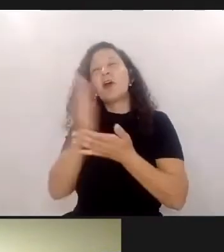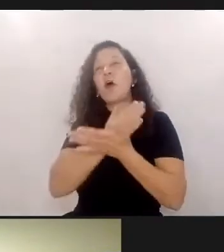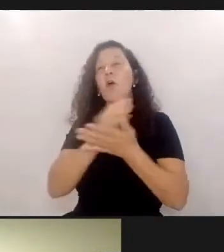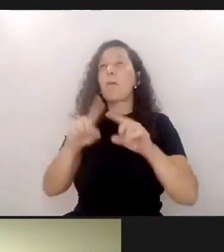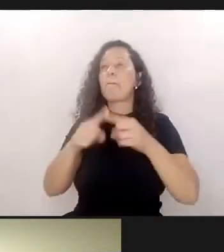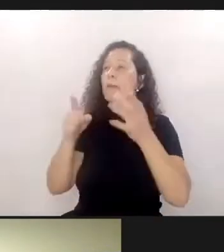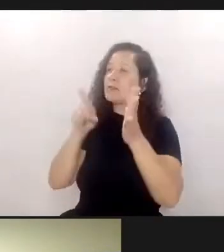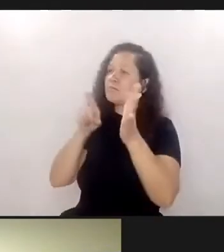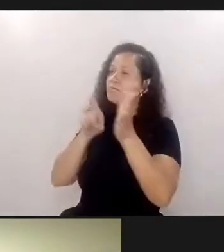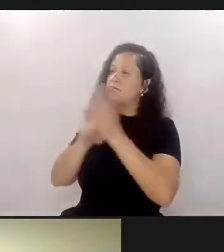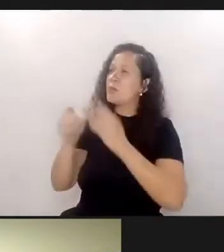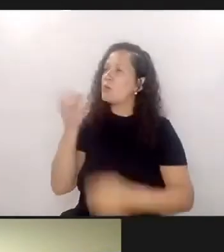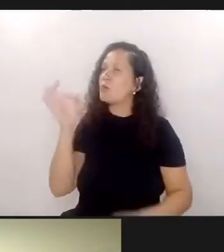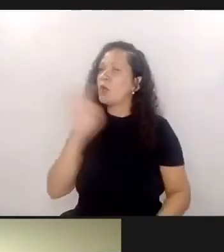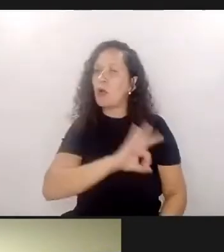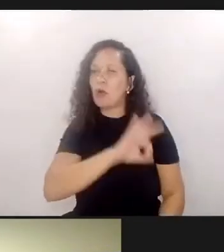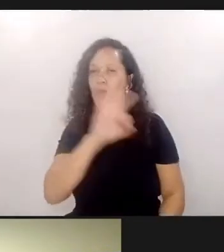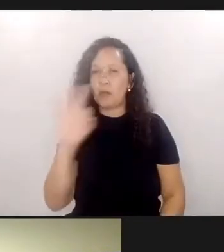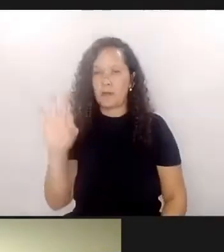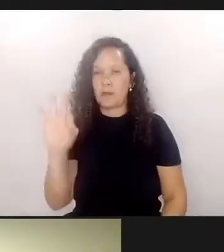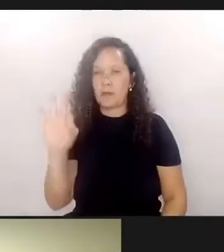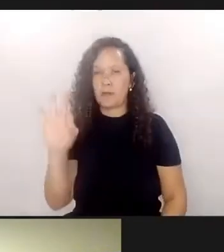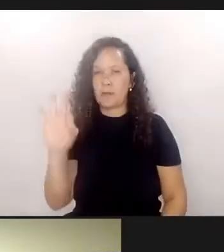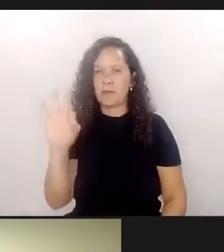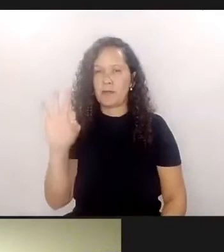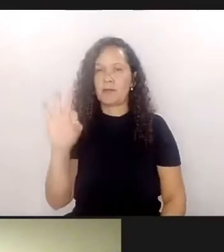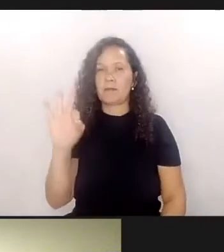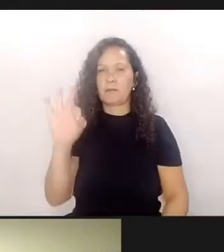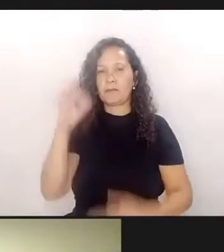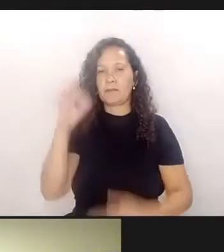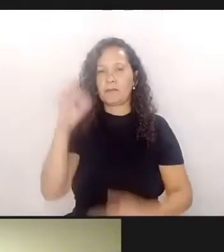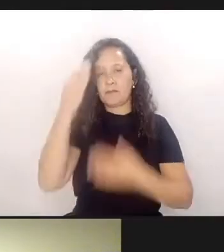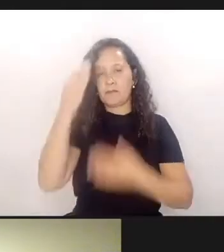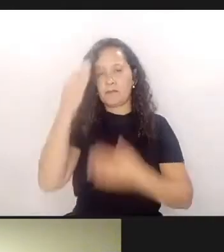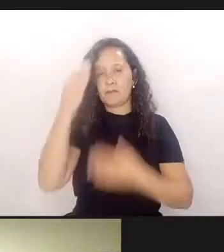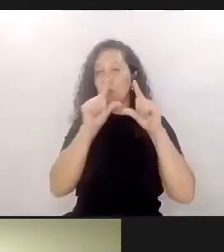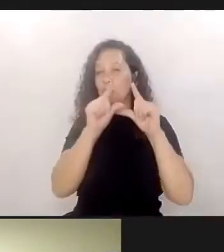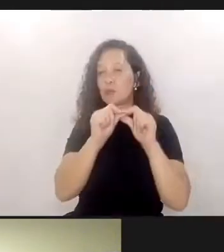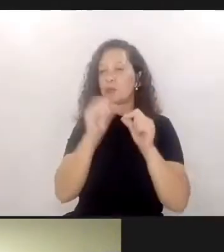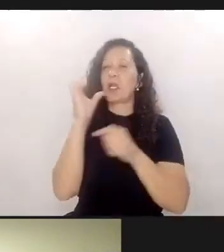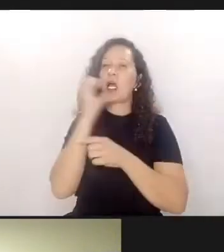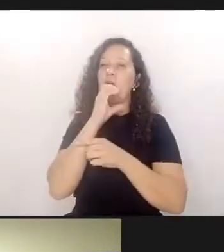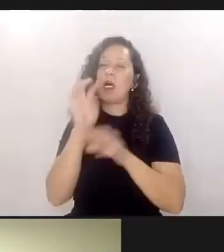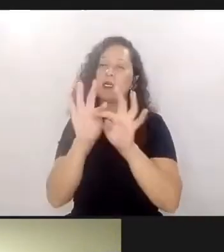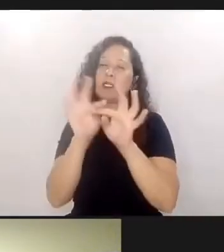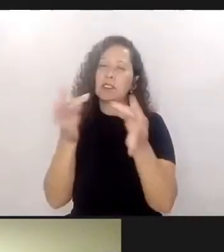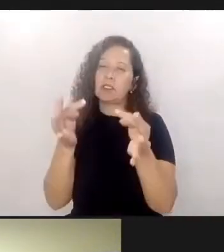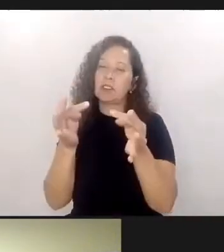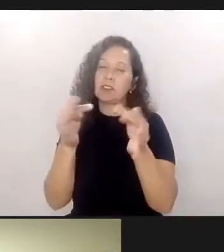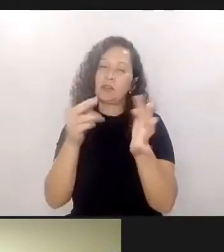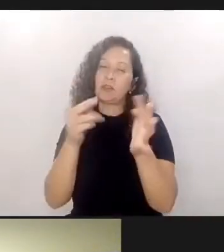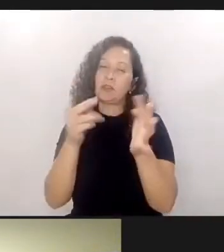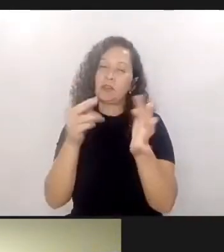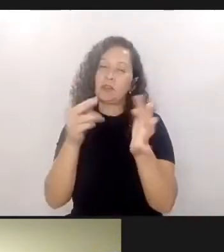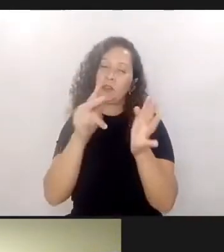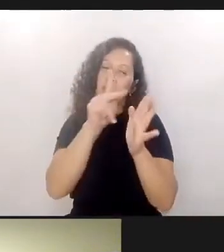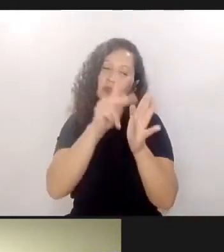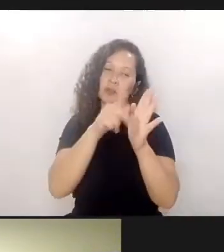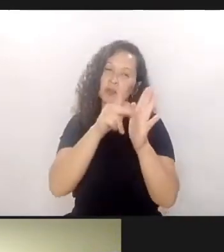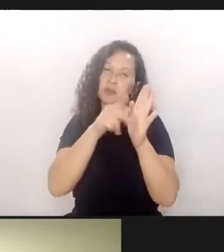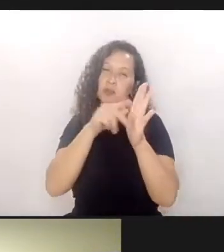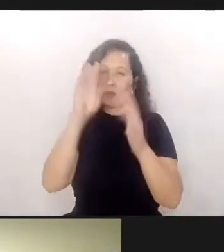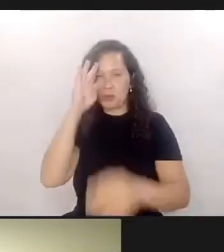pergunta. Eu acho que a minha resposta curta seria: os projetos não são para solucionar um problema, são para mostrar